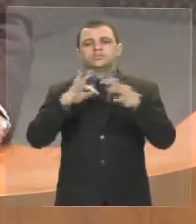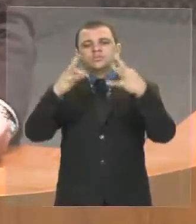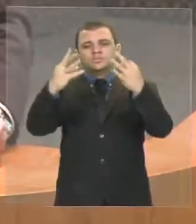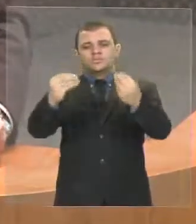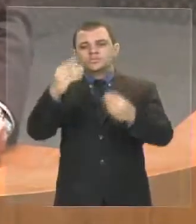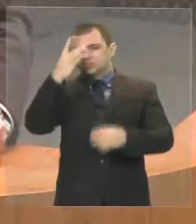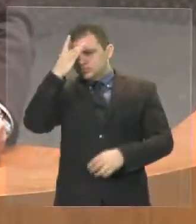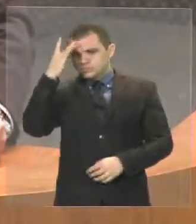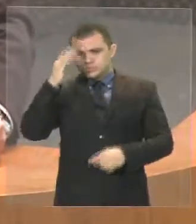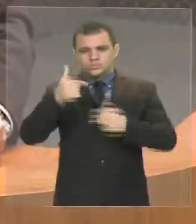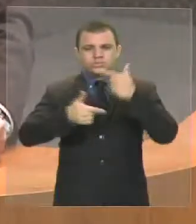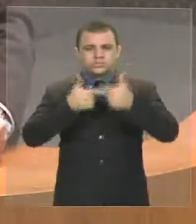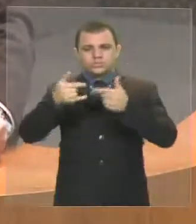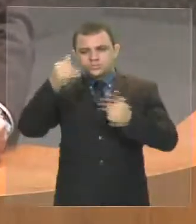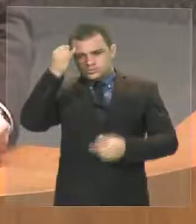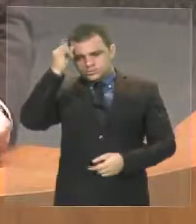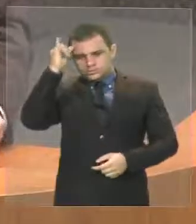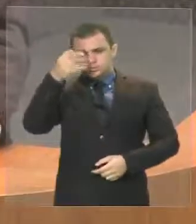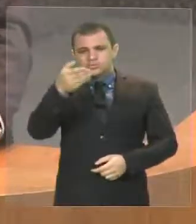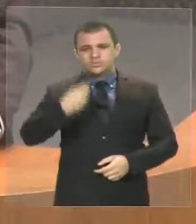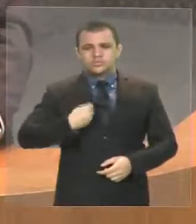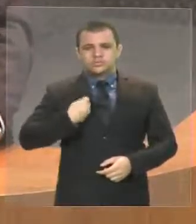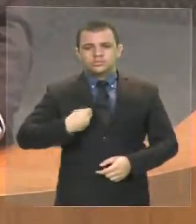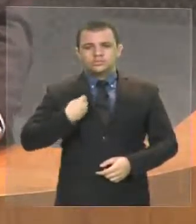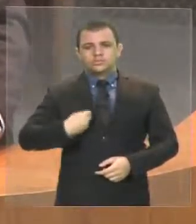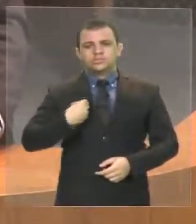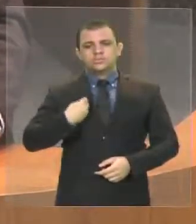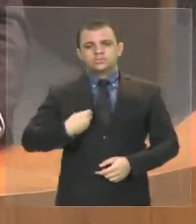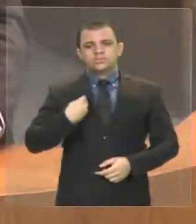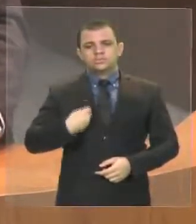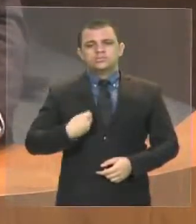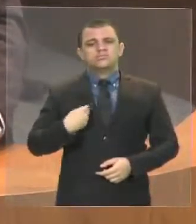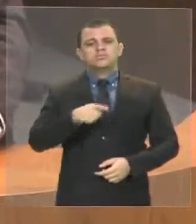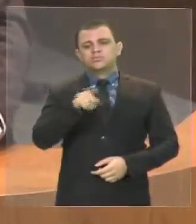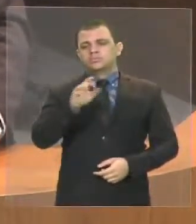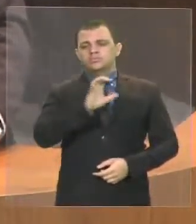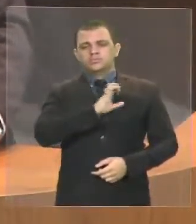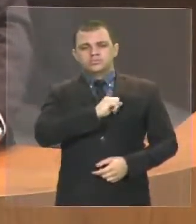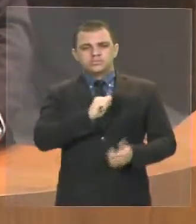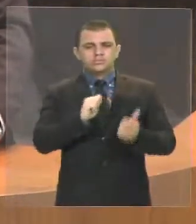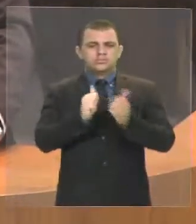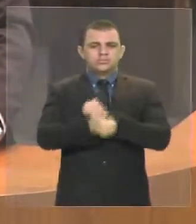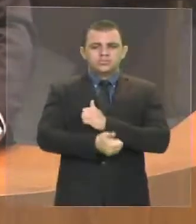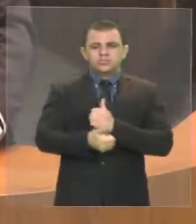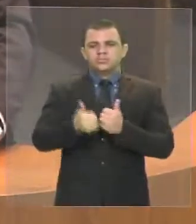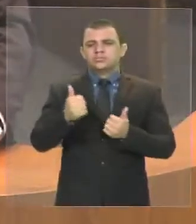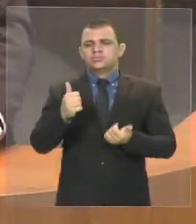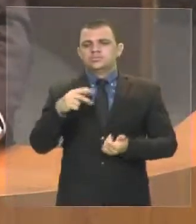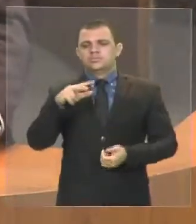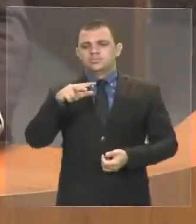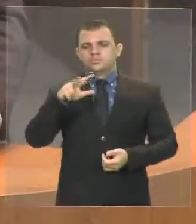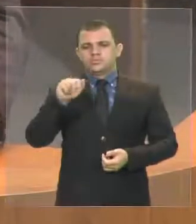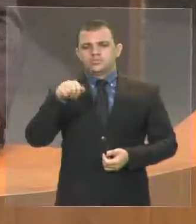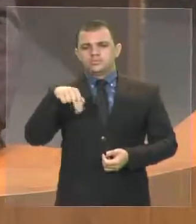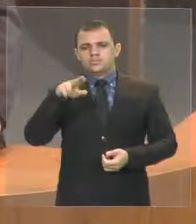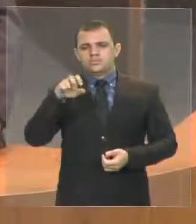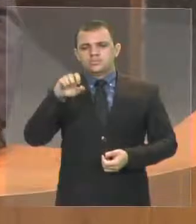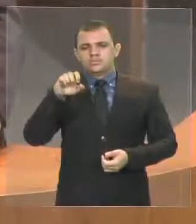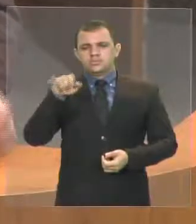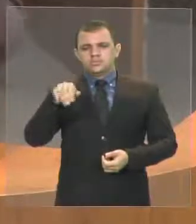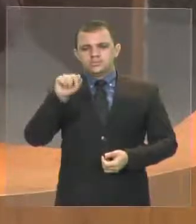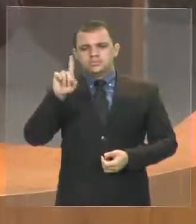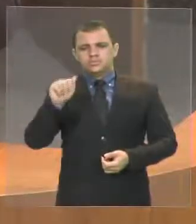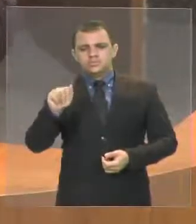vaqueiros aqui presentes, amantes do esporte de vaquejada, da corrida de Mourão, que para mim é um motivo de muita honra e alegria